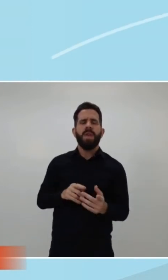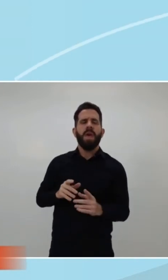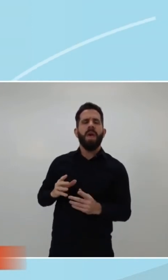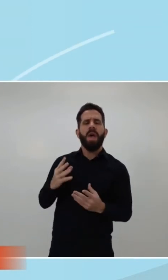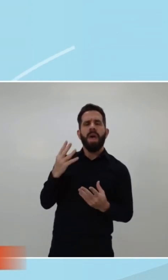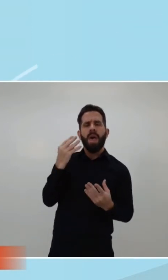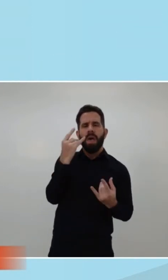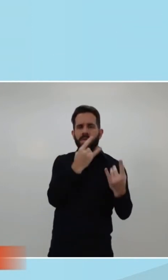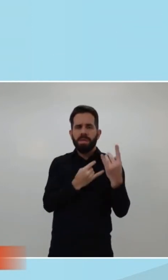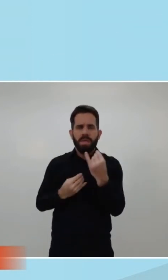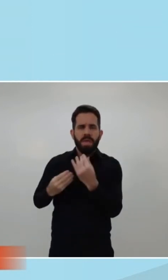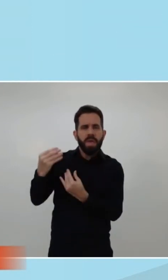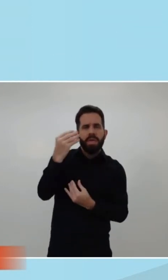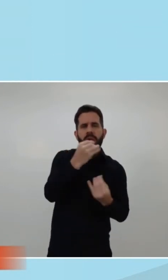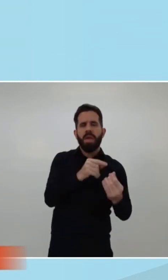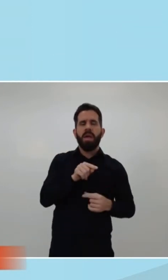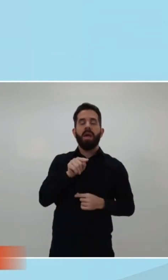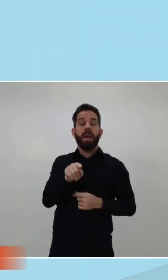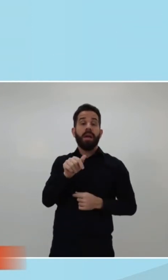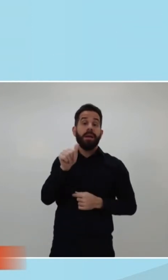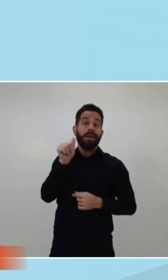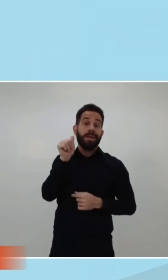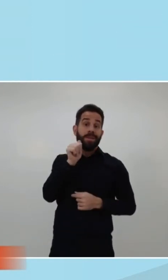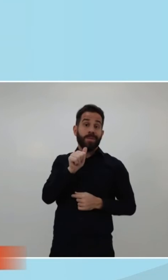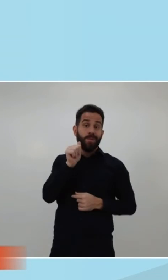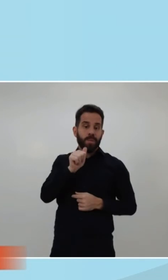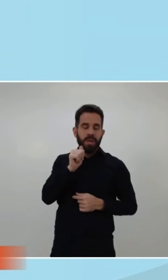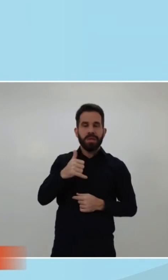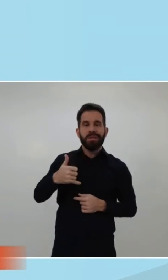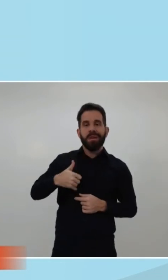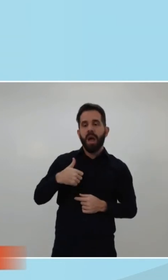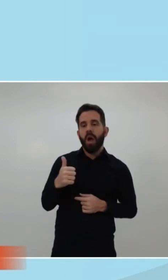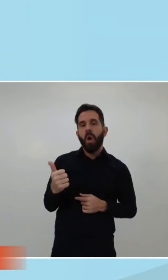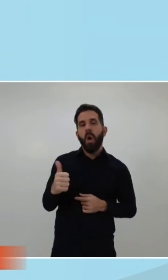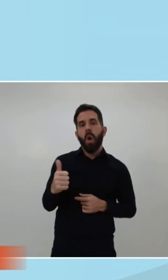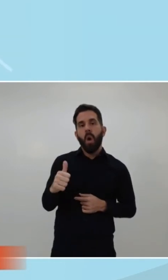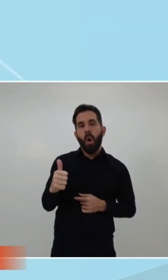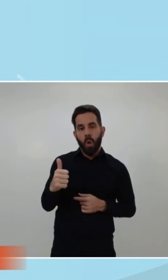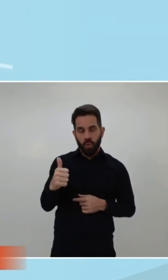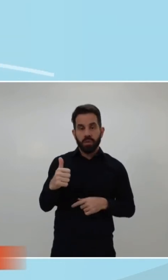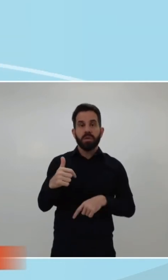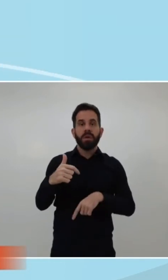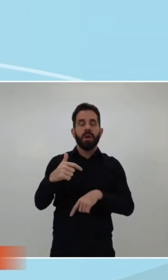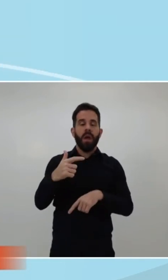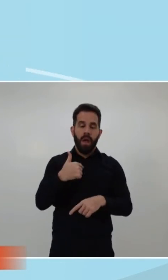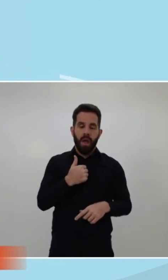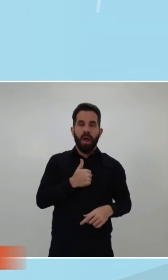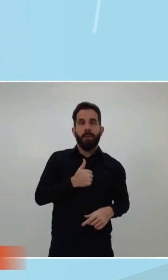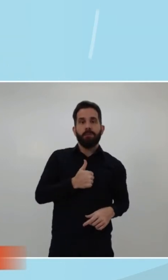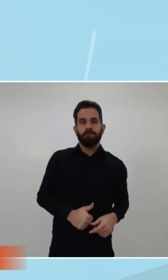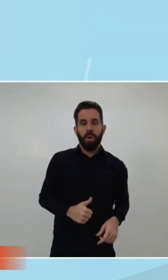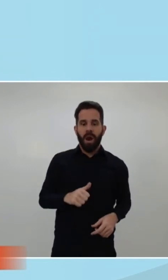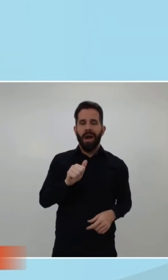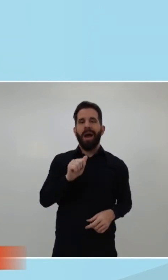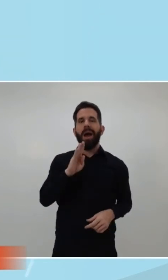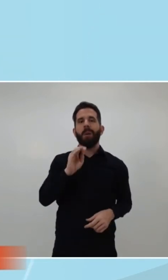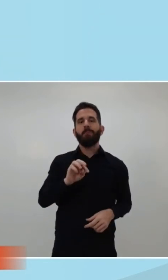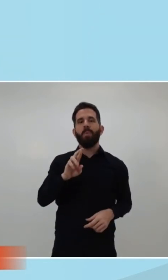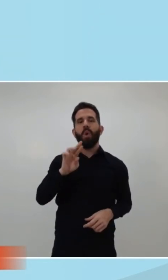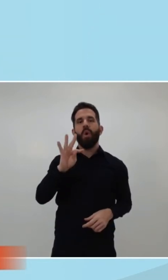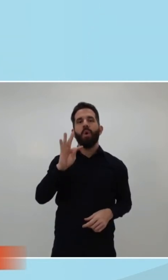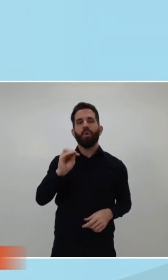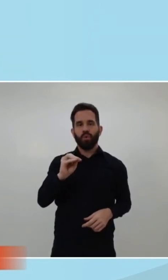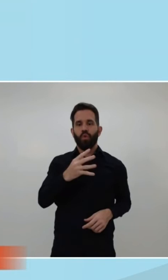de estupro, a desistir de fazer um aborto legal. A história foi revelada na segunda-feira em